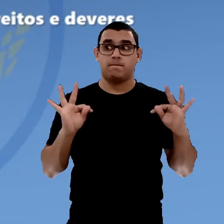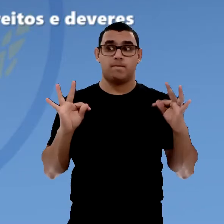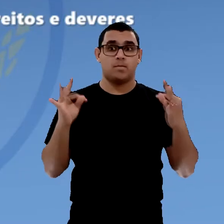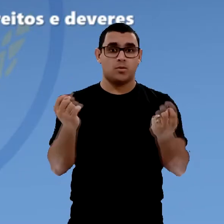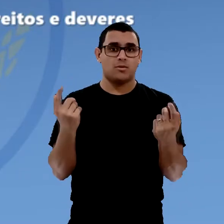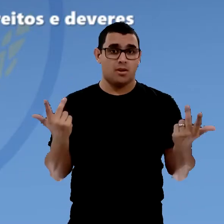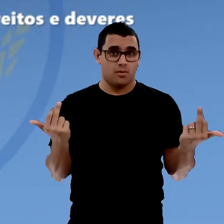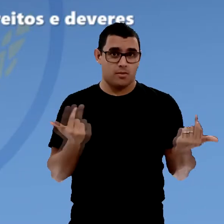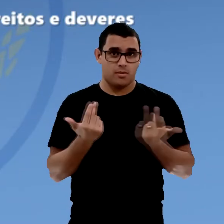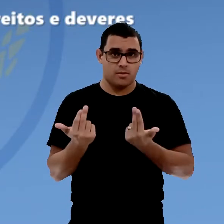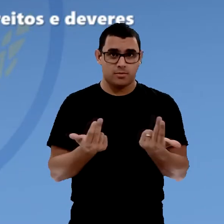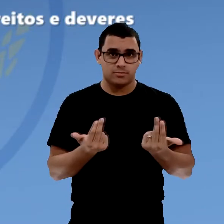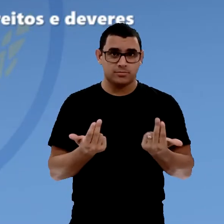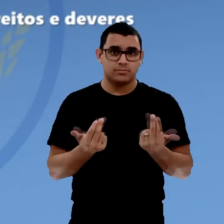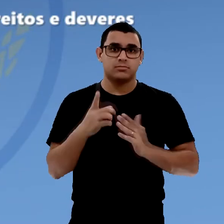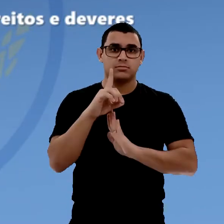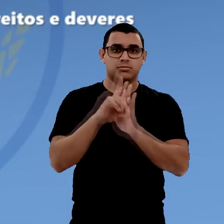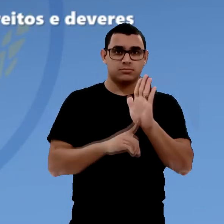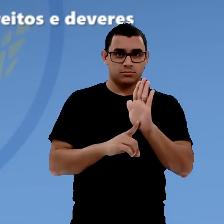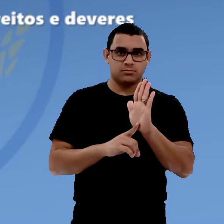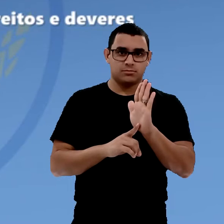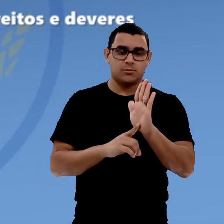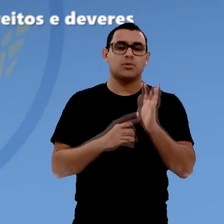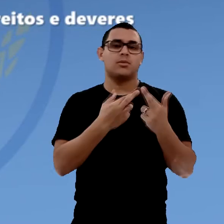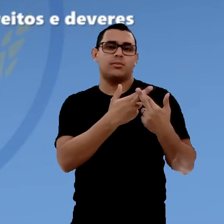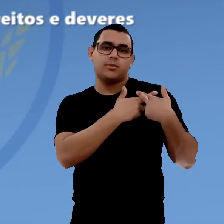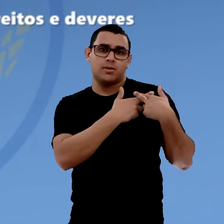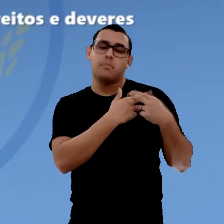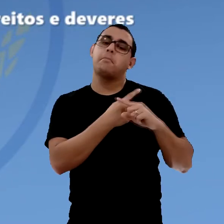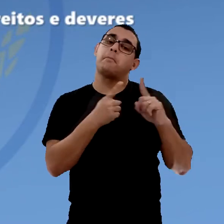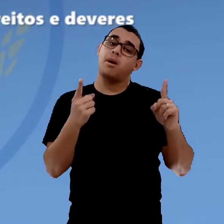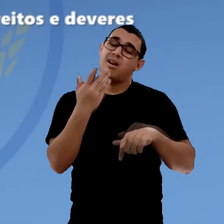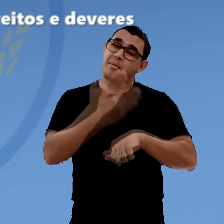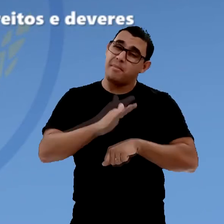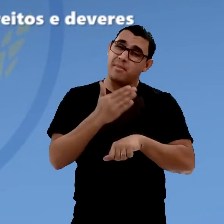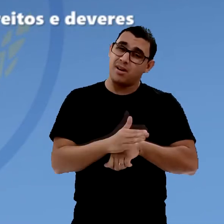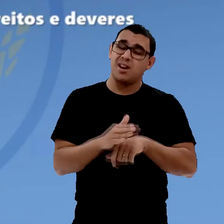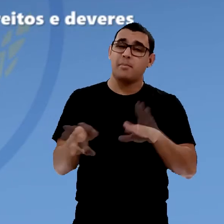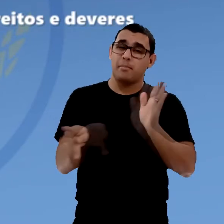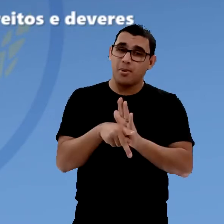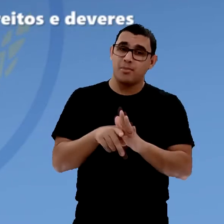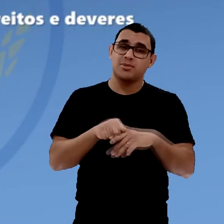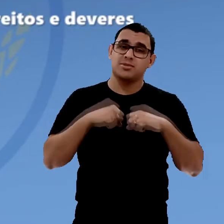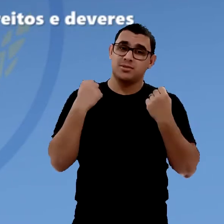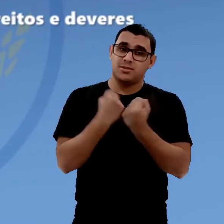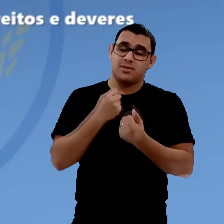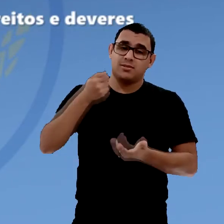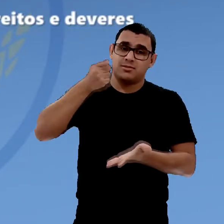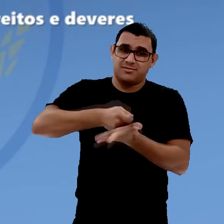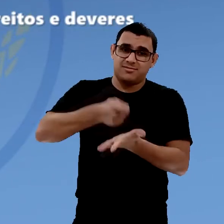todos os indivíduos são iguais em direitos e deveres. Porém, na prática, a própria sociedade